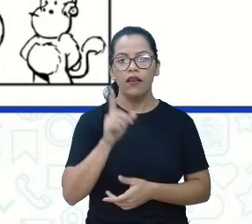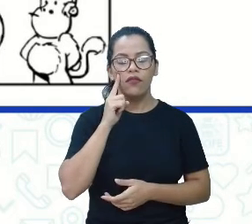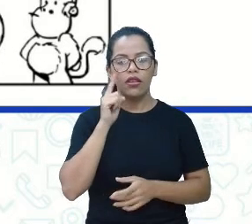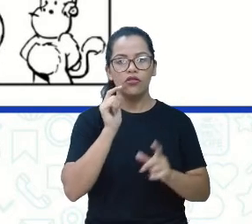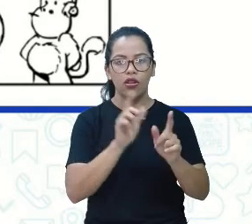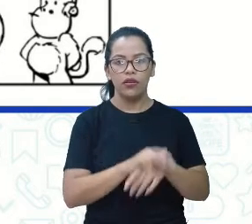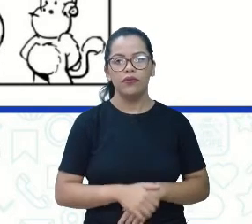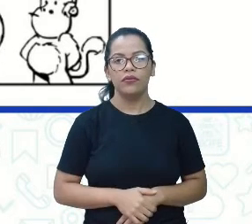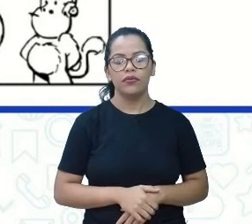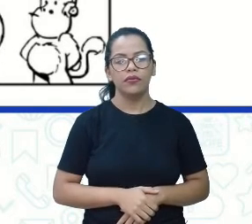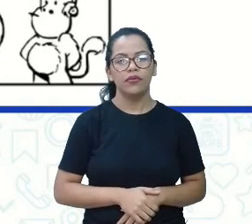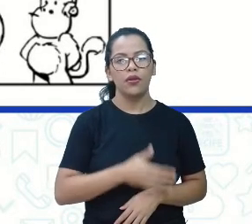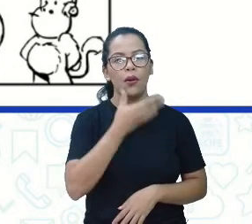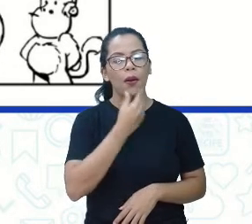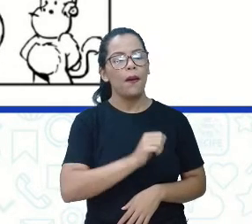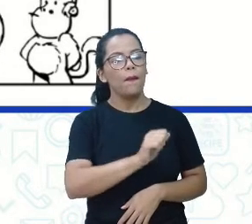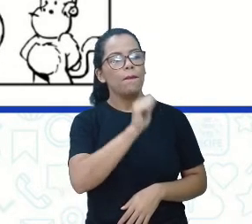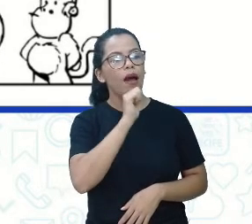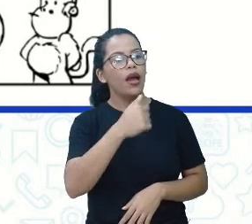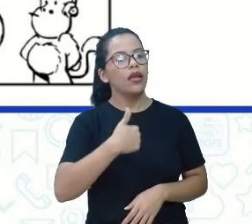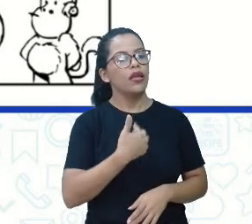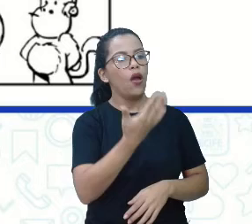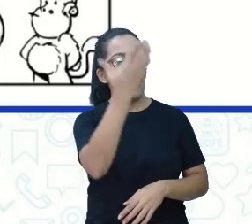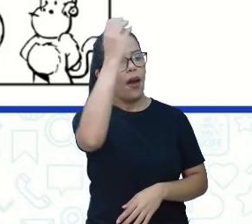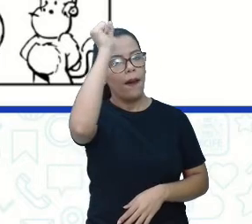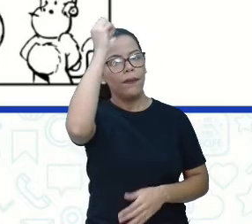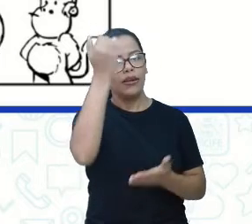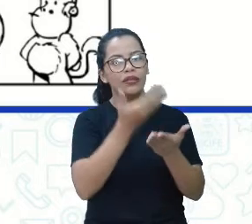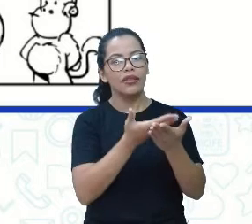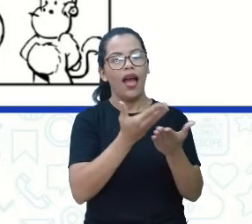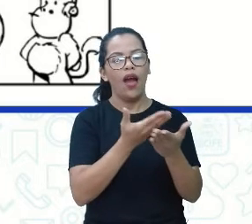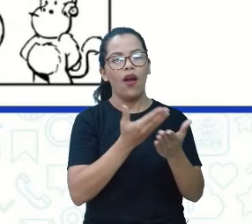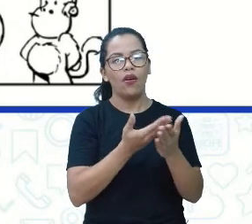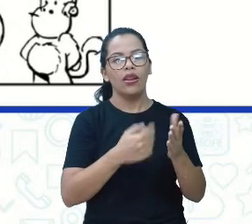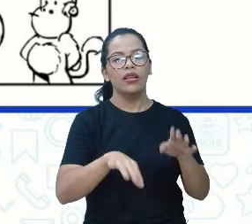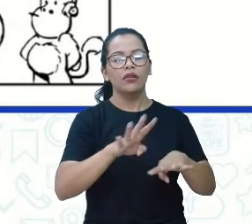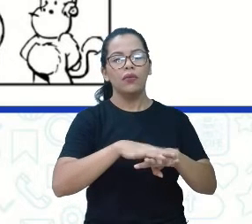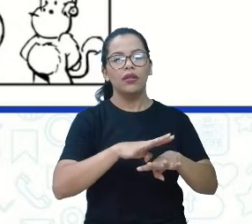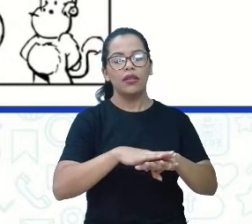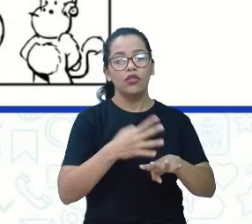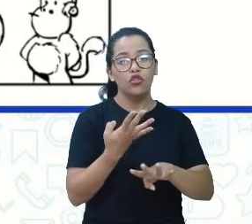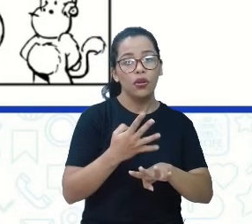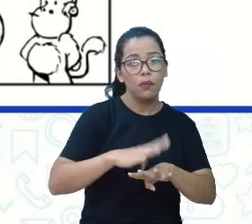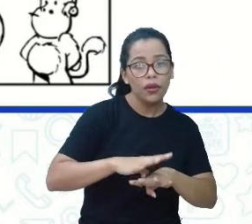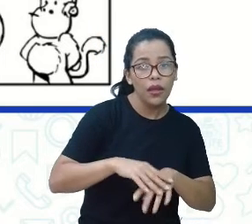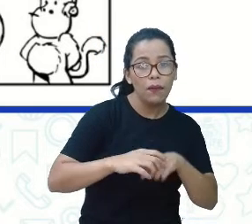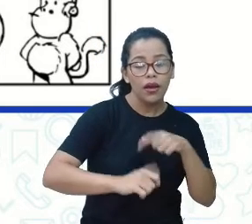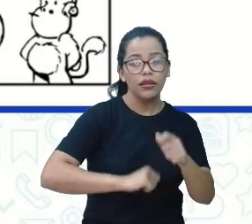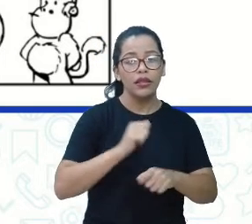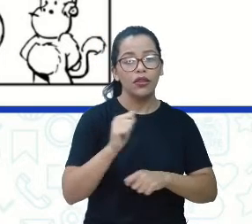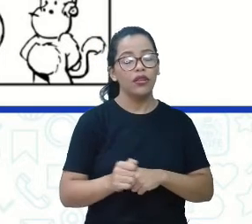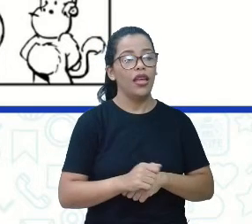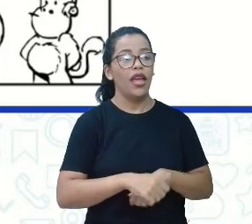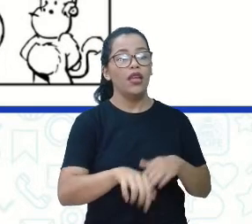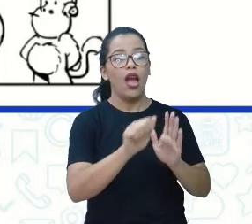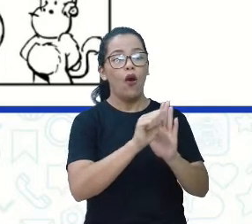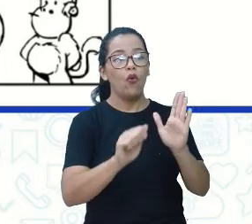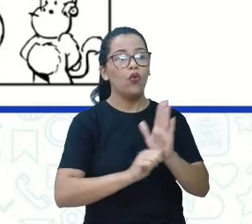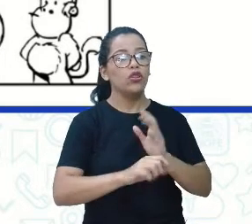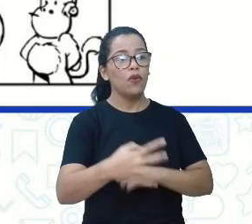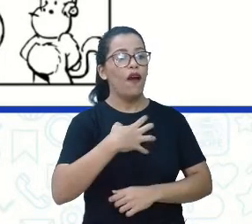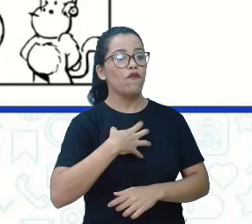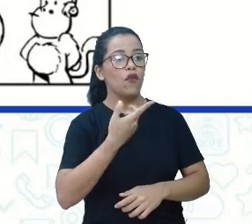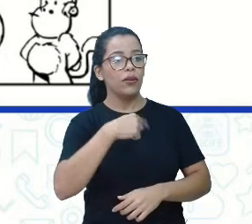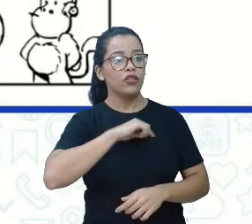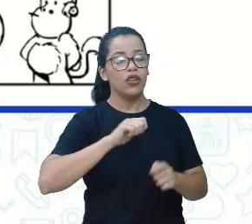Pai, aprendi na aula de matemática que algoritmo é um modo de fazer uma coisa. E aí o pai responde, né? É por isso